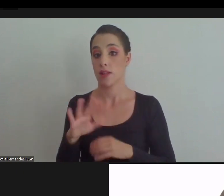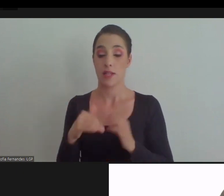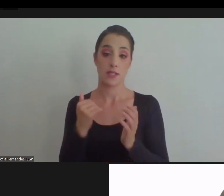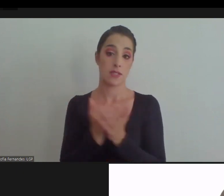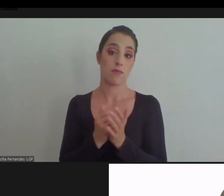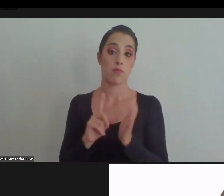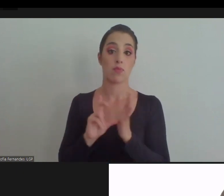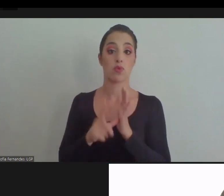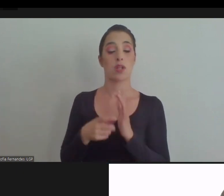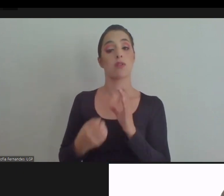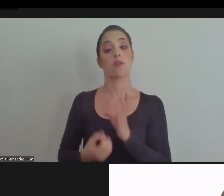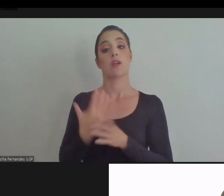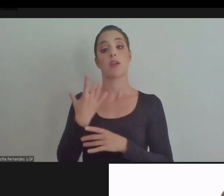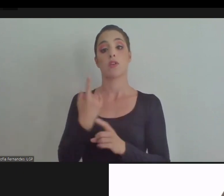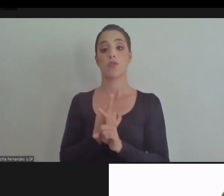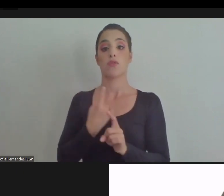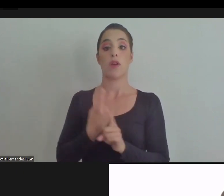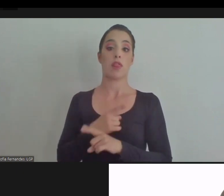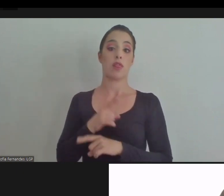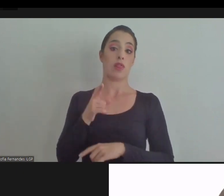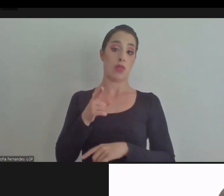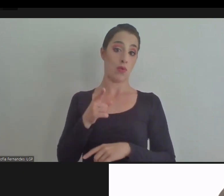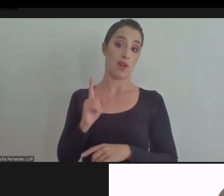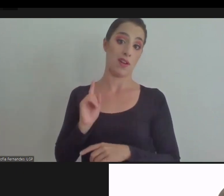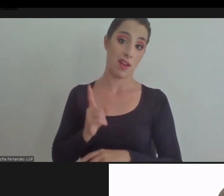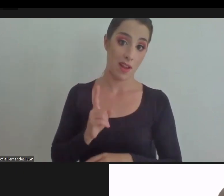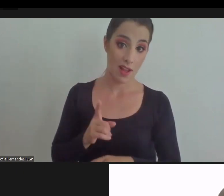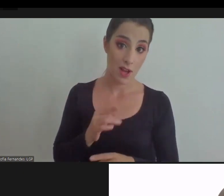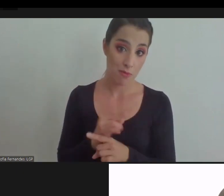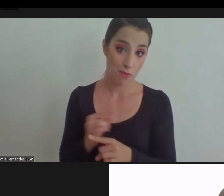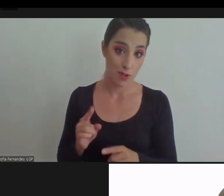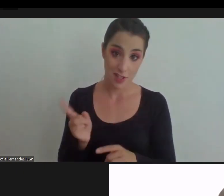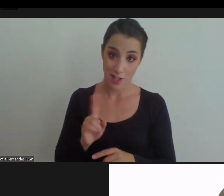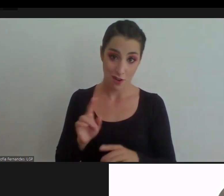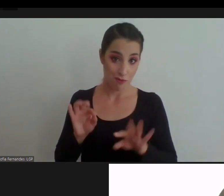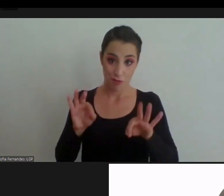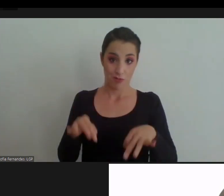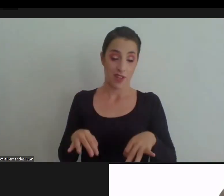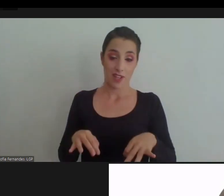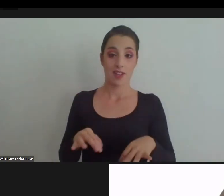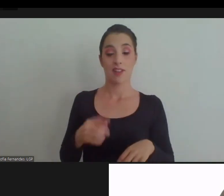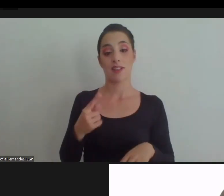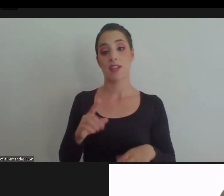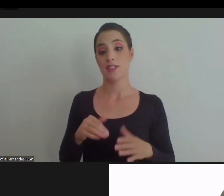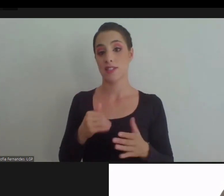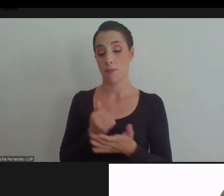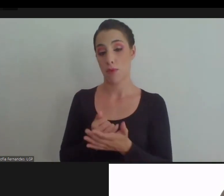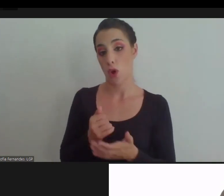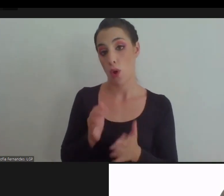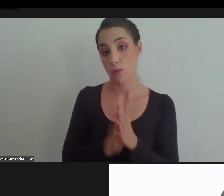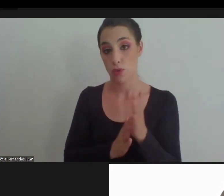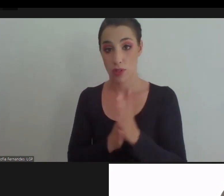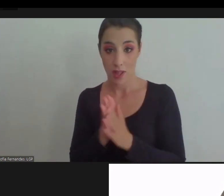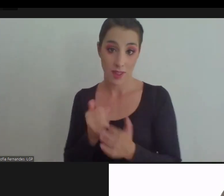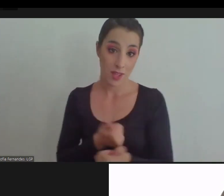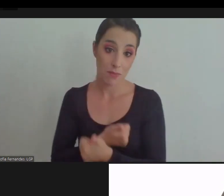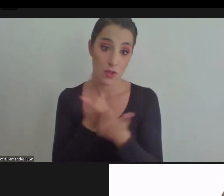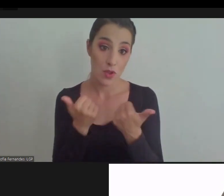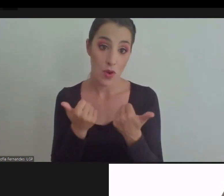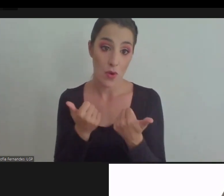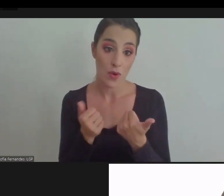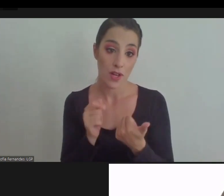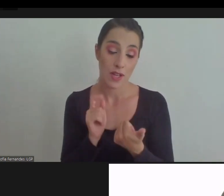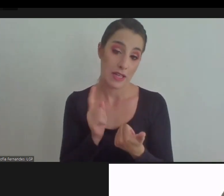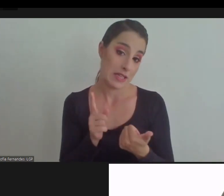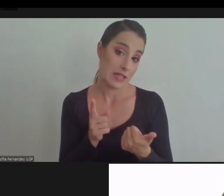projeto inovador, é sempre um projeto que não termina, que tem sempre oportunidades de melhoria, não é? E à